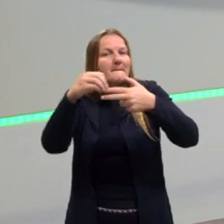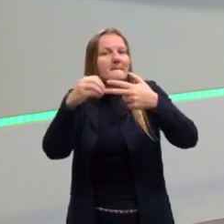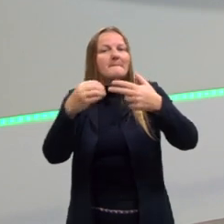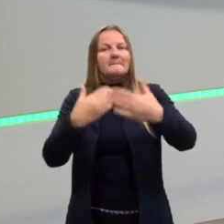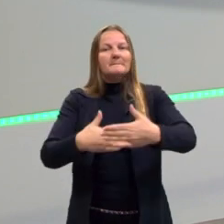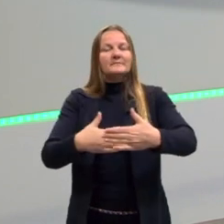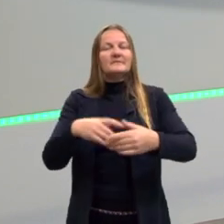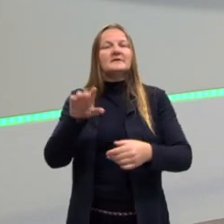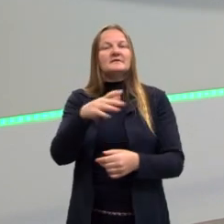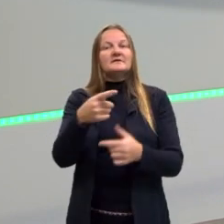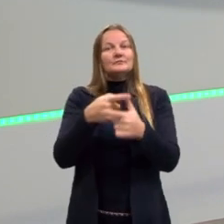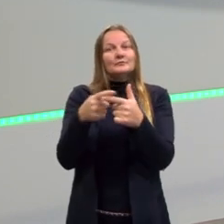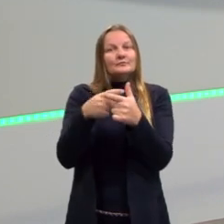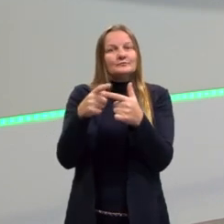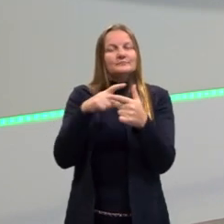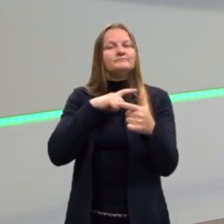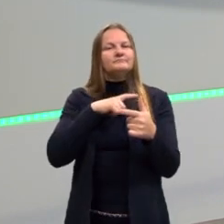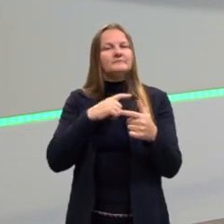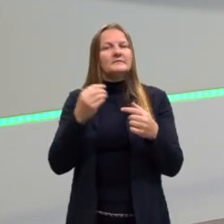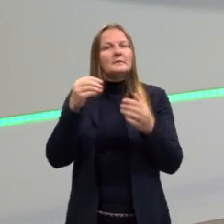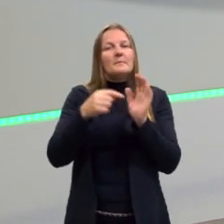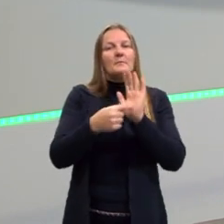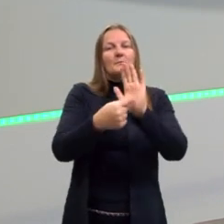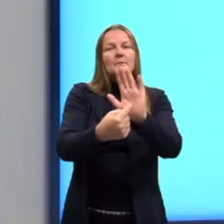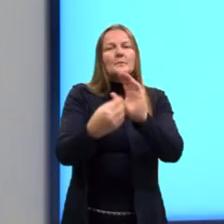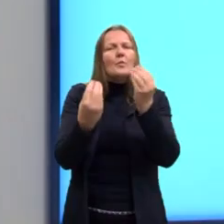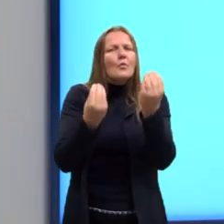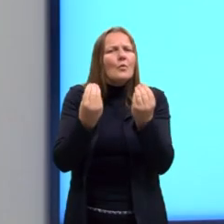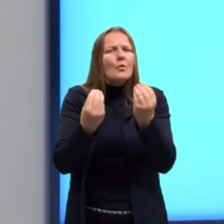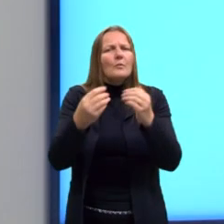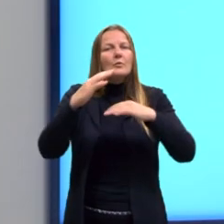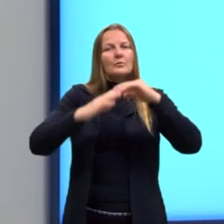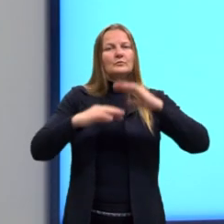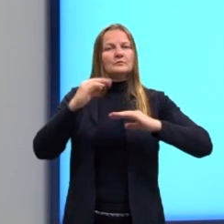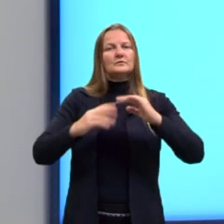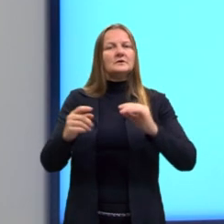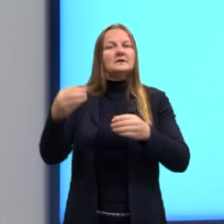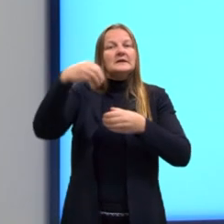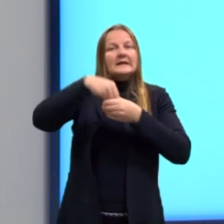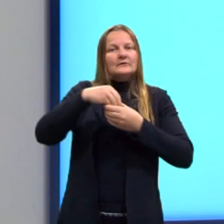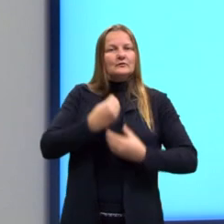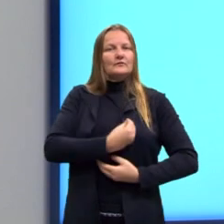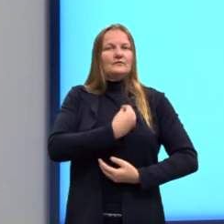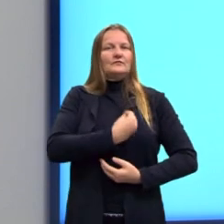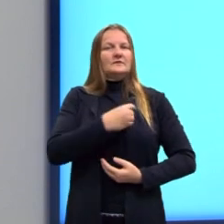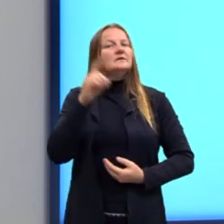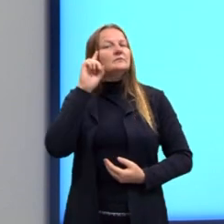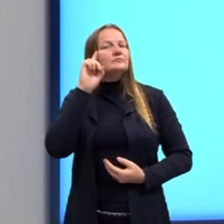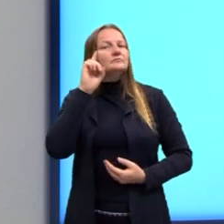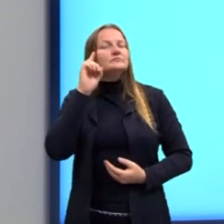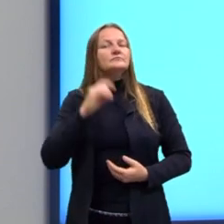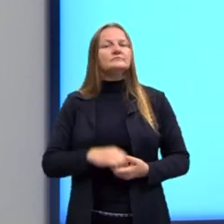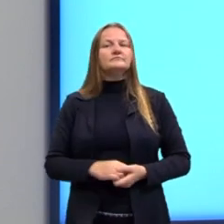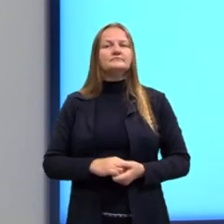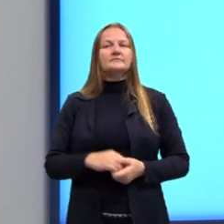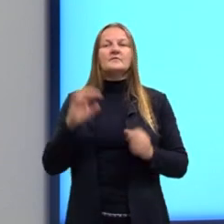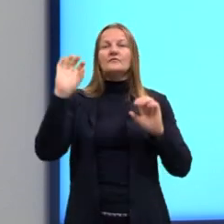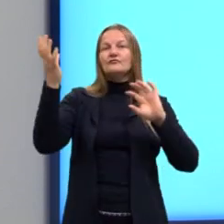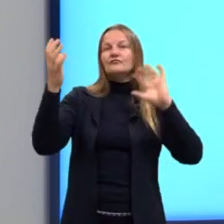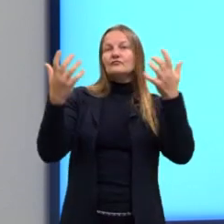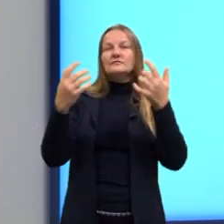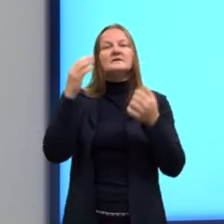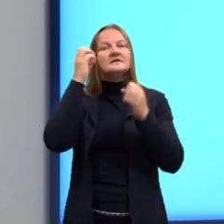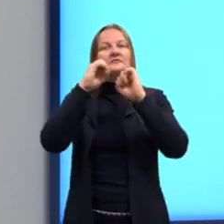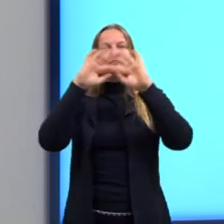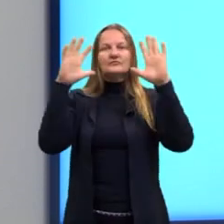trazem essa questão problema né Sempre mostrando como que é aplicado o nosso dia a dia e a gente tem que entender esses fenômenos